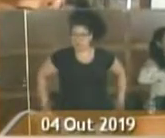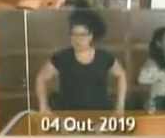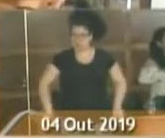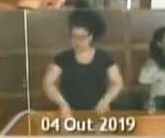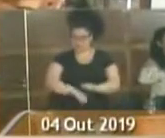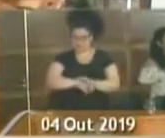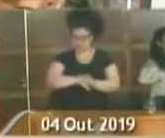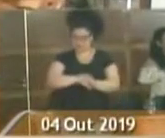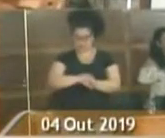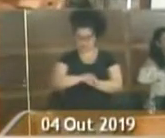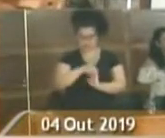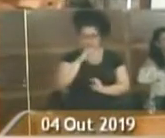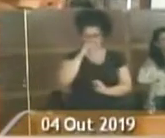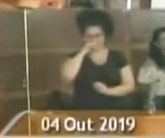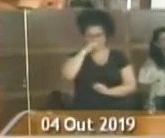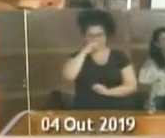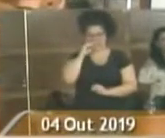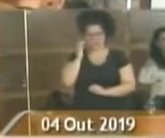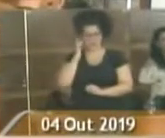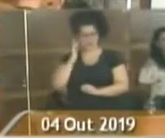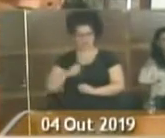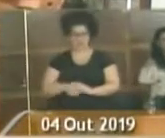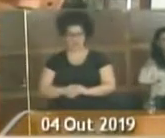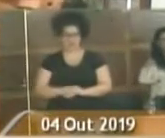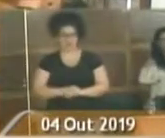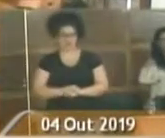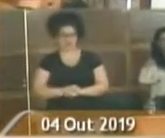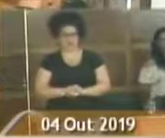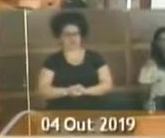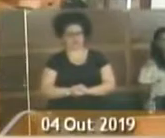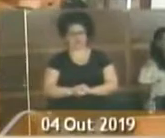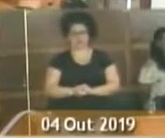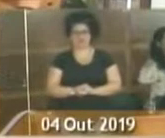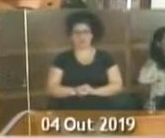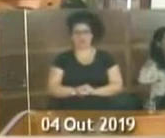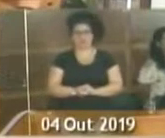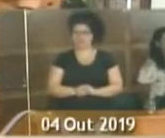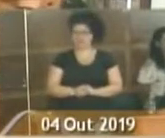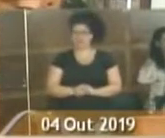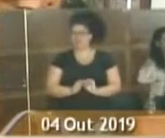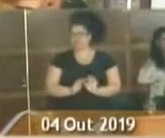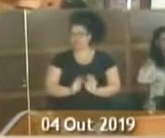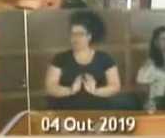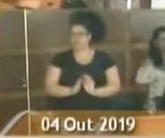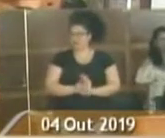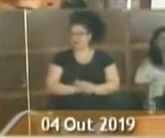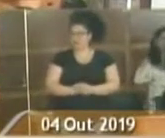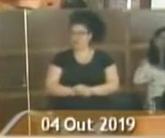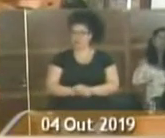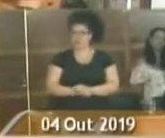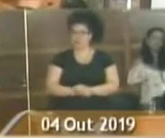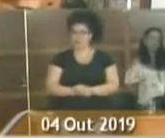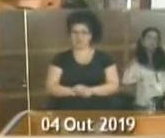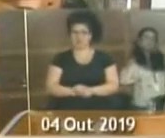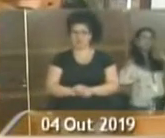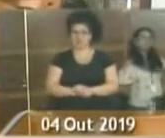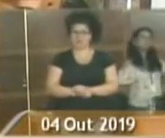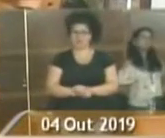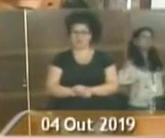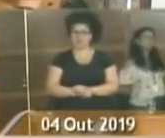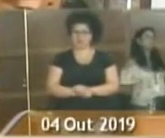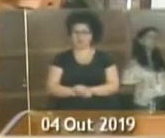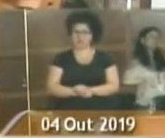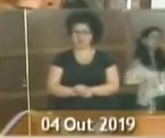Faculdade de Jaguariúna, pós-graduada em clínica médica pela médica cirúrgica pela Qualitas, Rio de Janeiro, e mestre